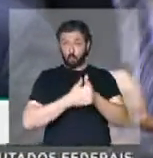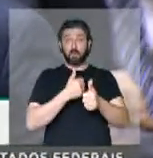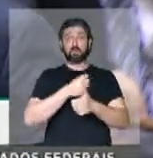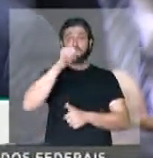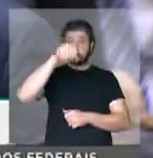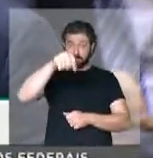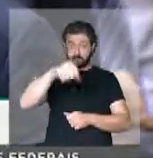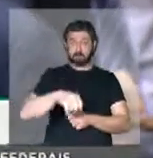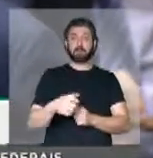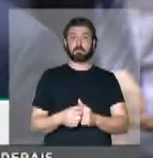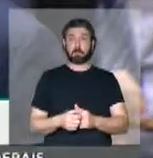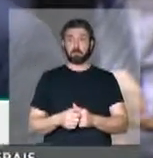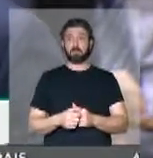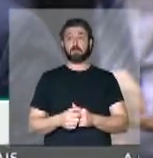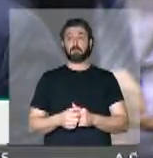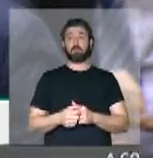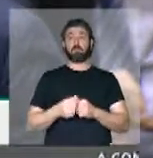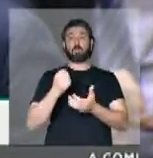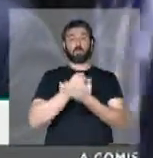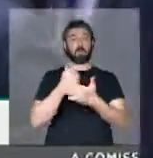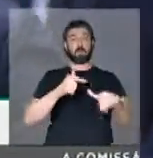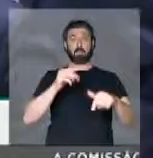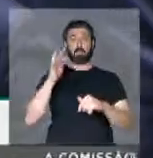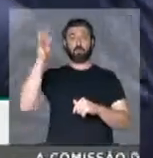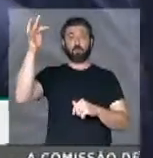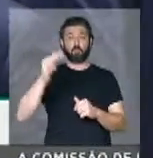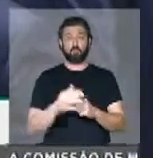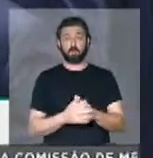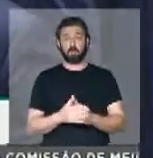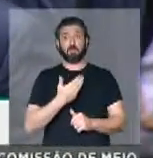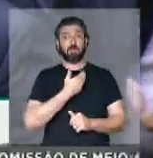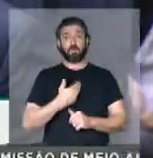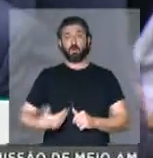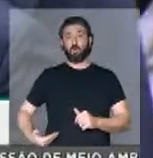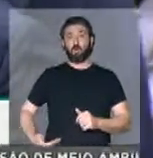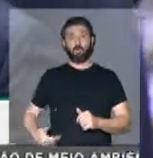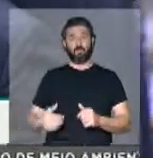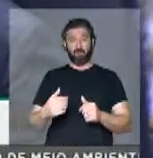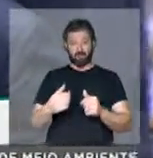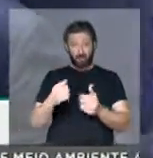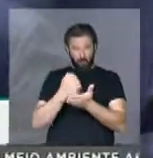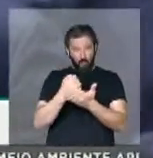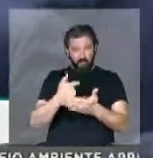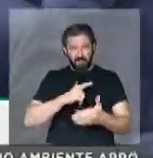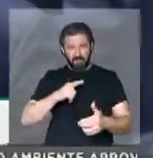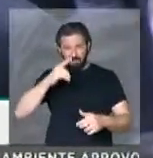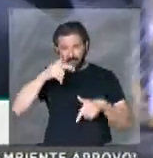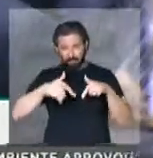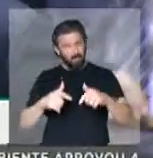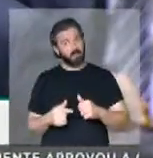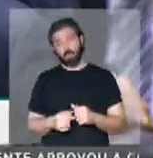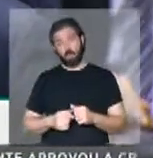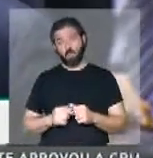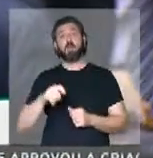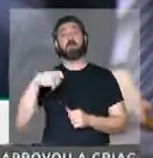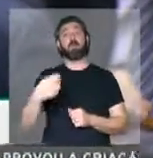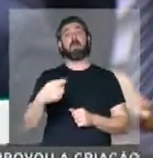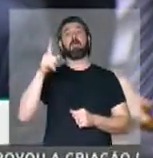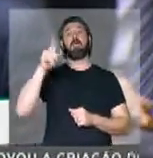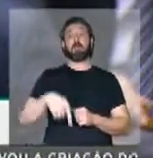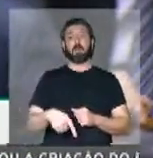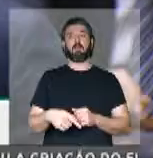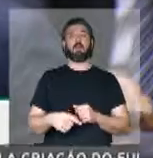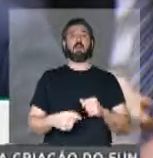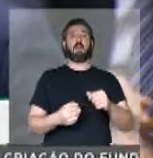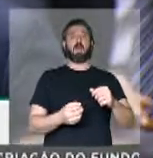lutando sim pelos futuros empregos. O governo não dá emprego a ninguém, senhora presidente. Quem dá é